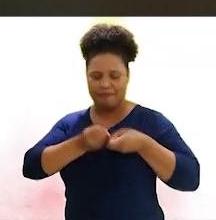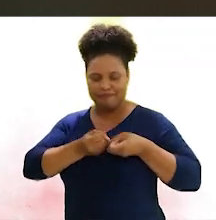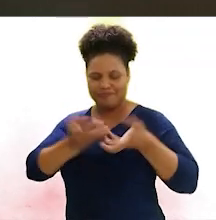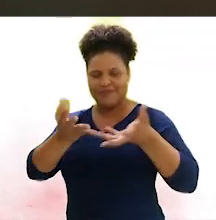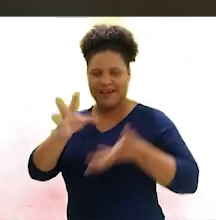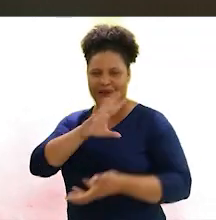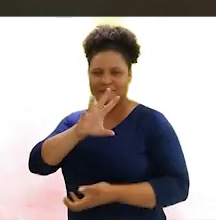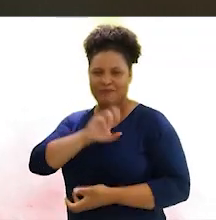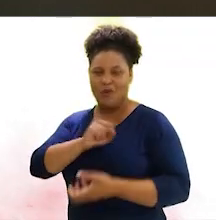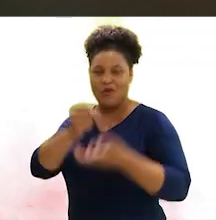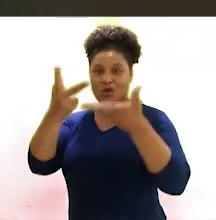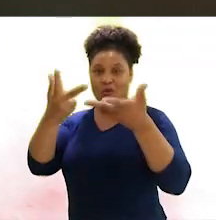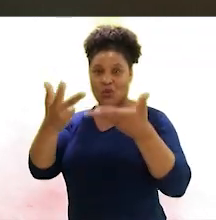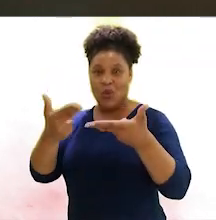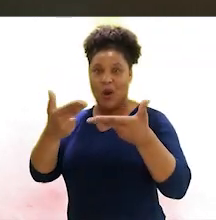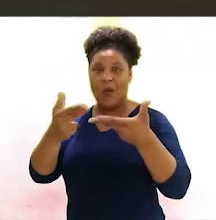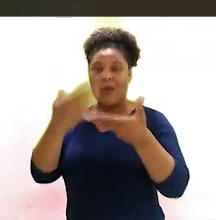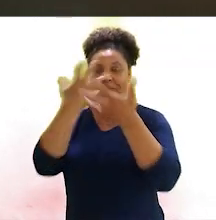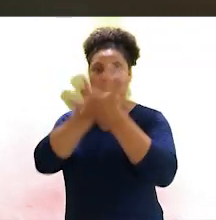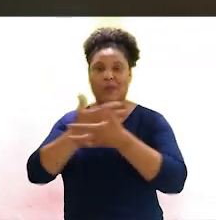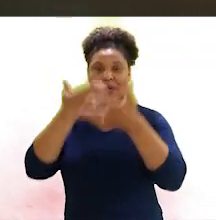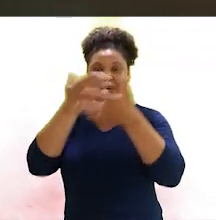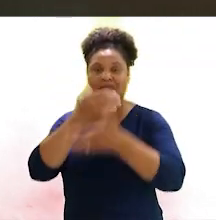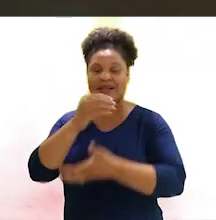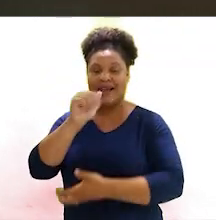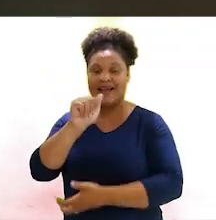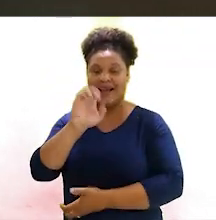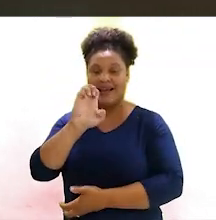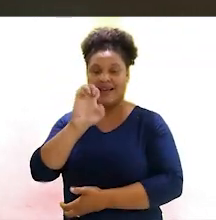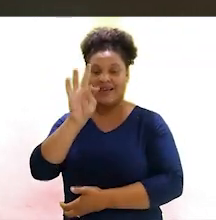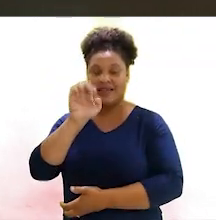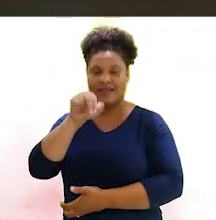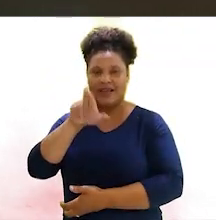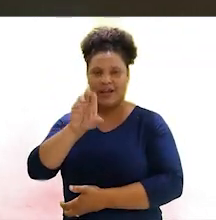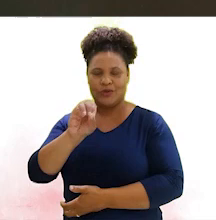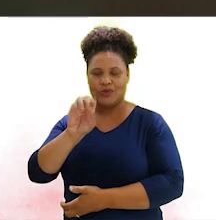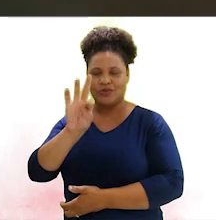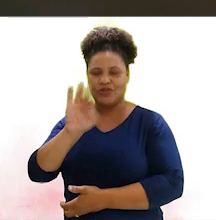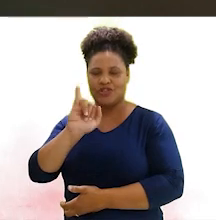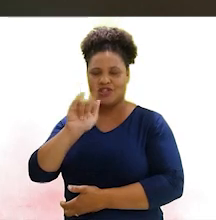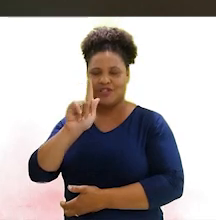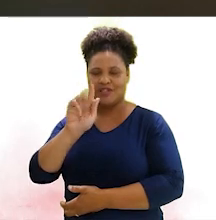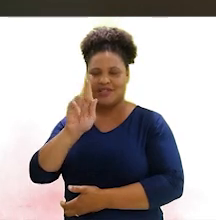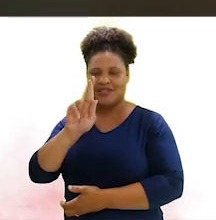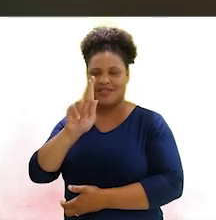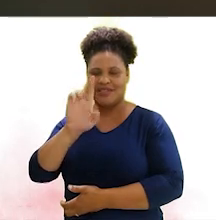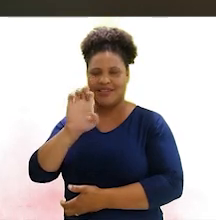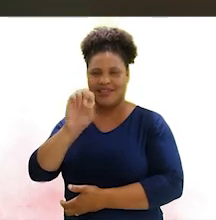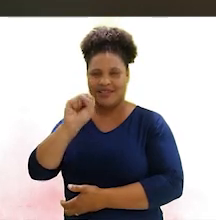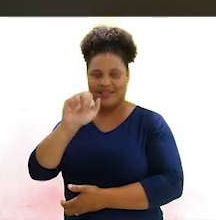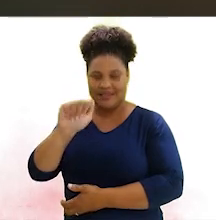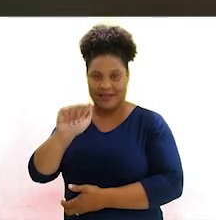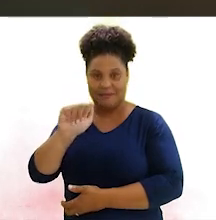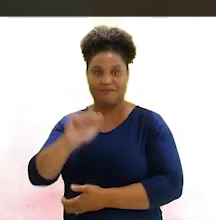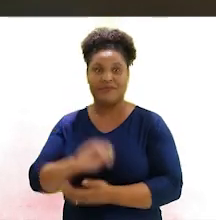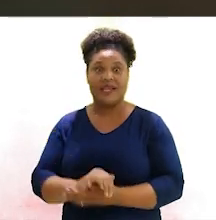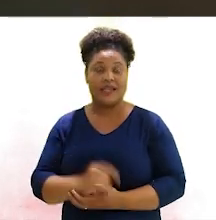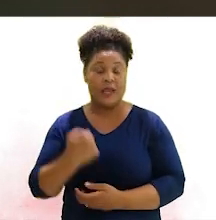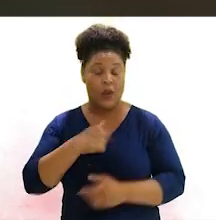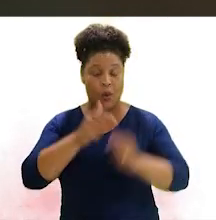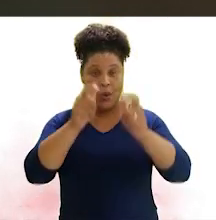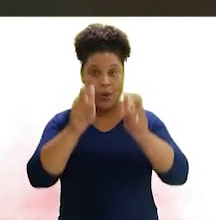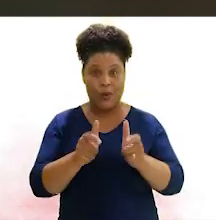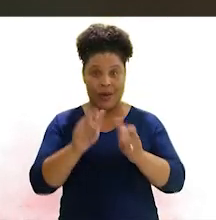Caetano eu identifico muito com essa frase porque eu acho que é se encontra no lugar como eu falei